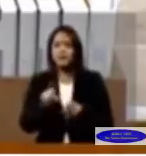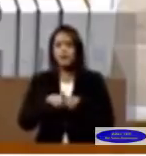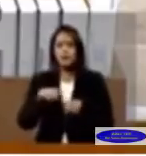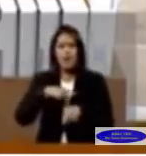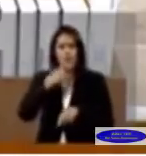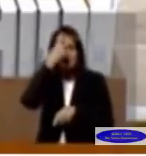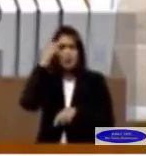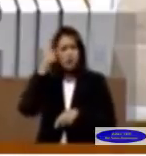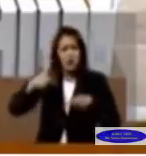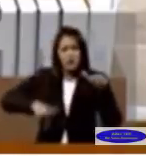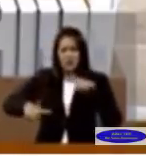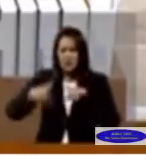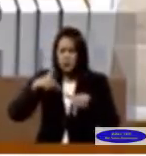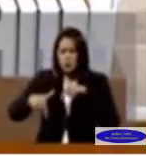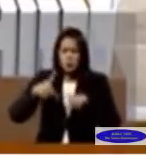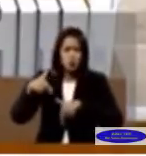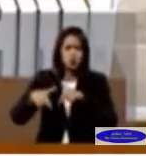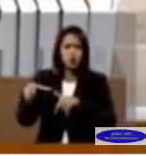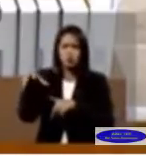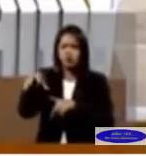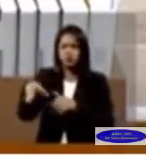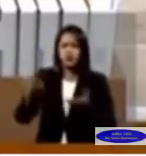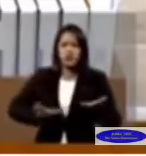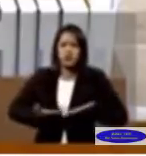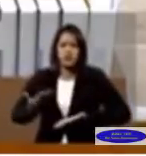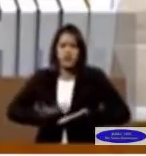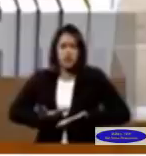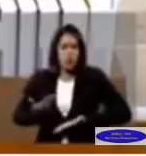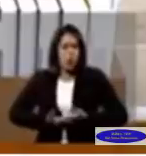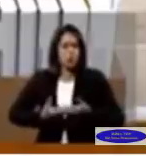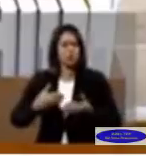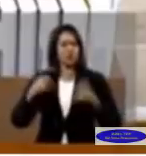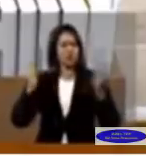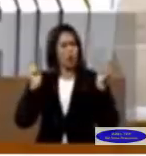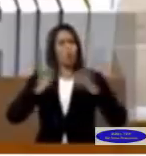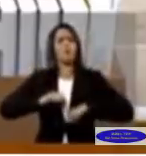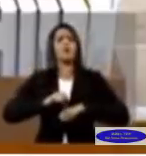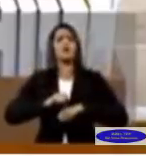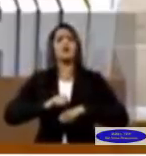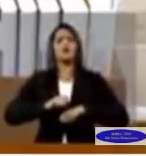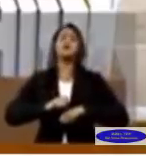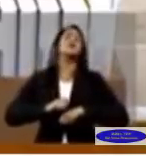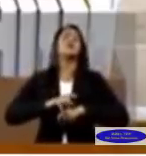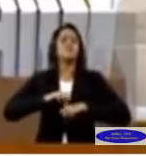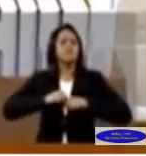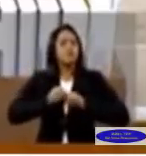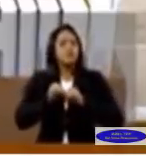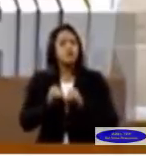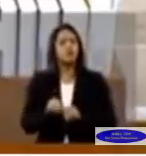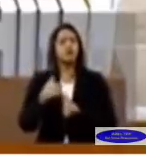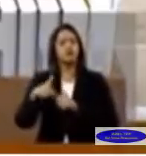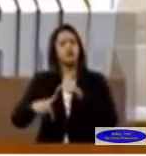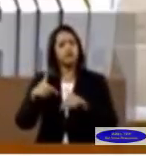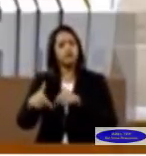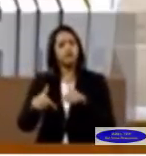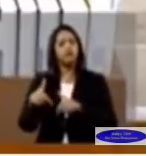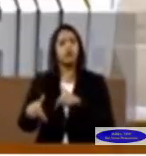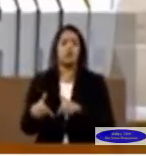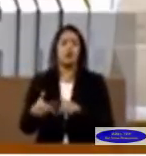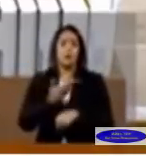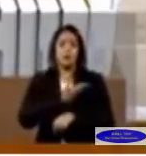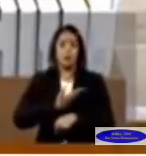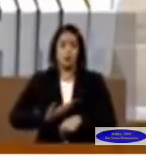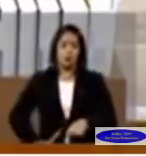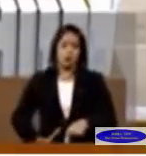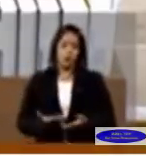presidido pelo Supremo Tribunal Federal, por integrante indicado pelo Supremo Tribunal